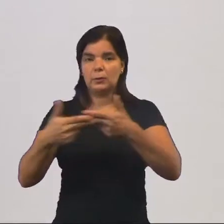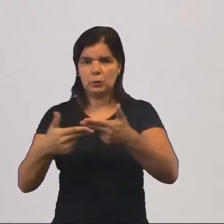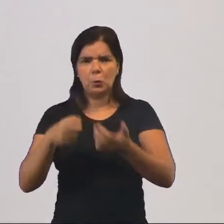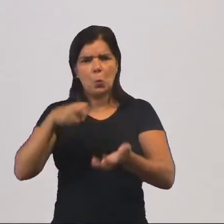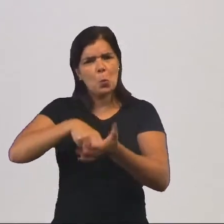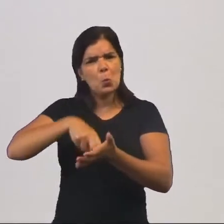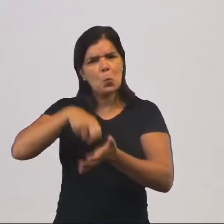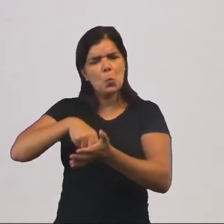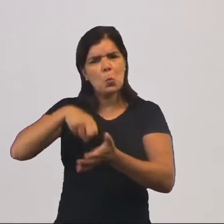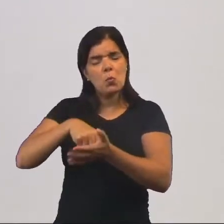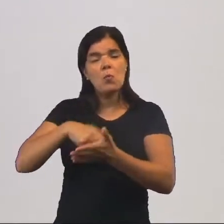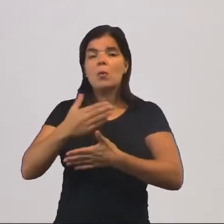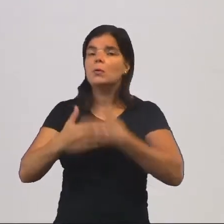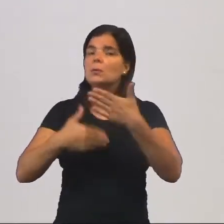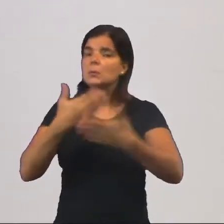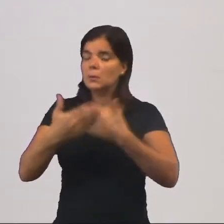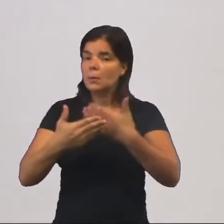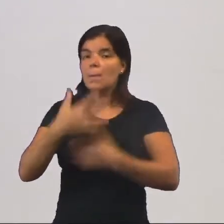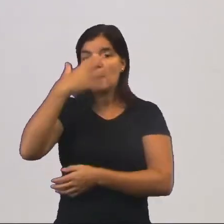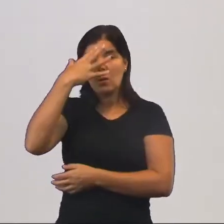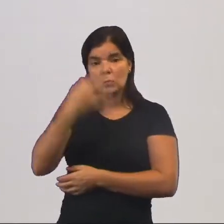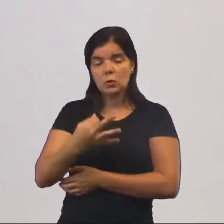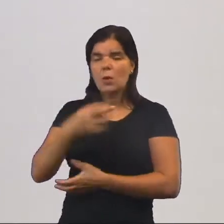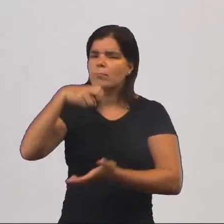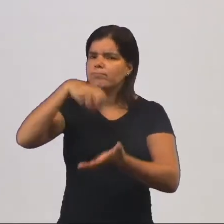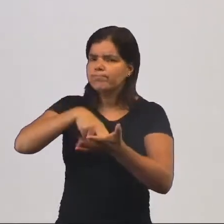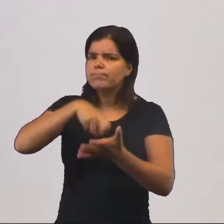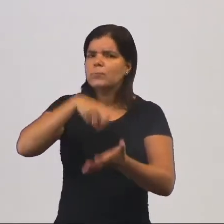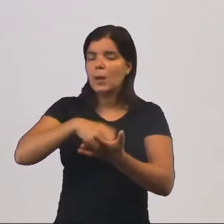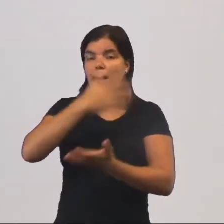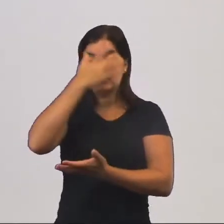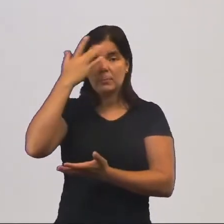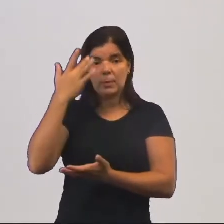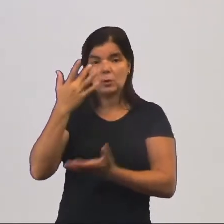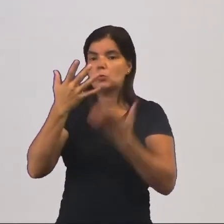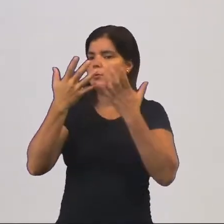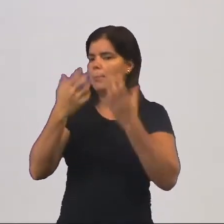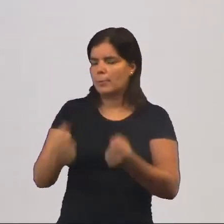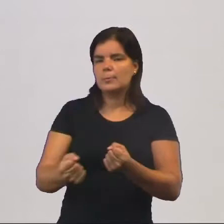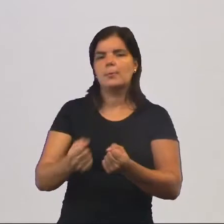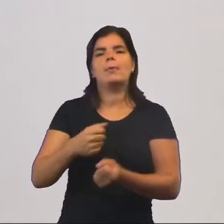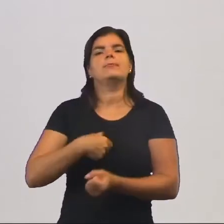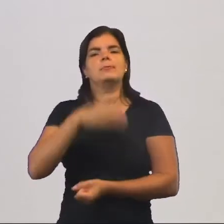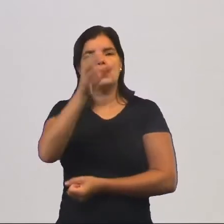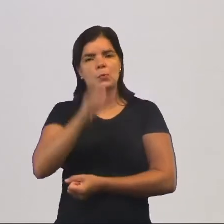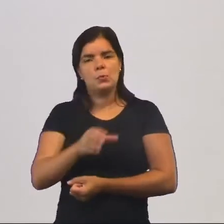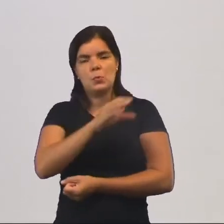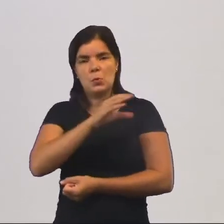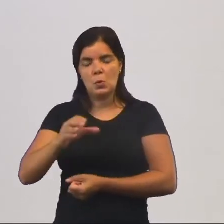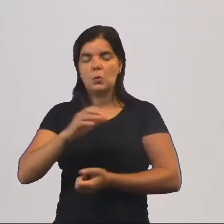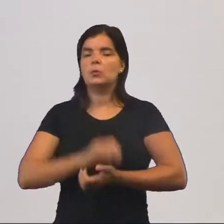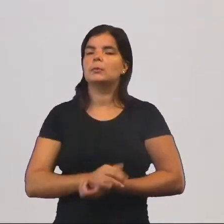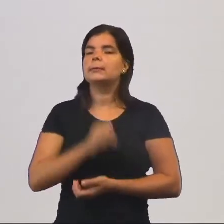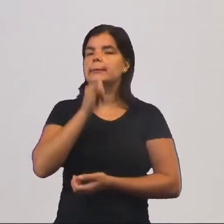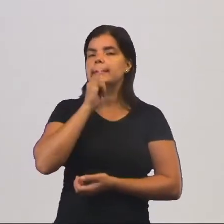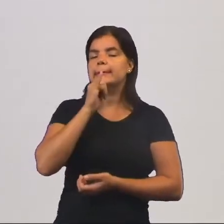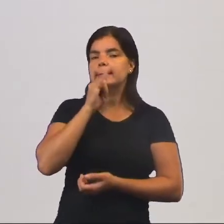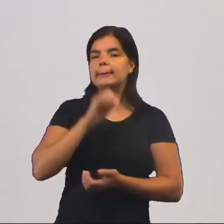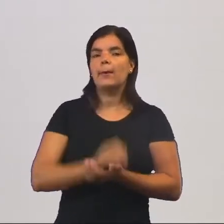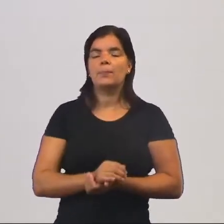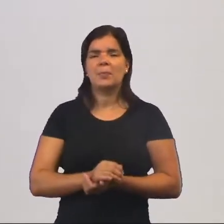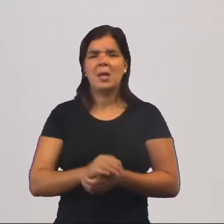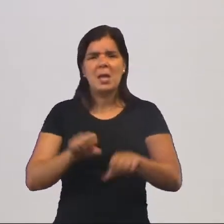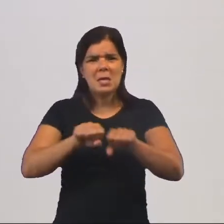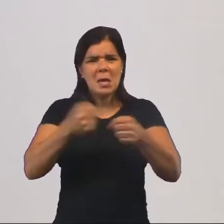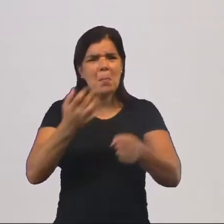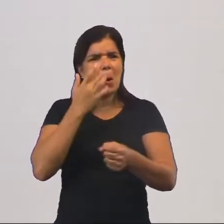tortura foram desenvolvidos também para justamente punir essas pessoas consideradas hereges. Instrumentos que, por exemplo, quebravam